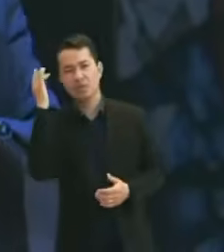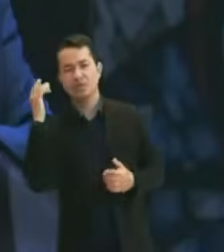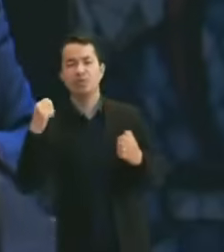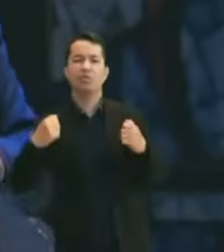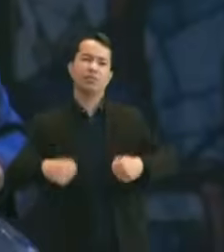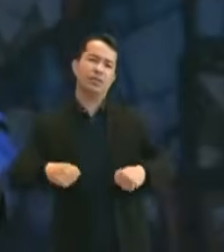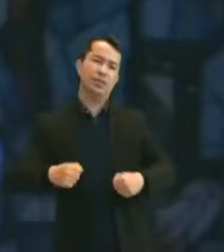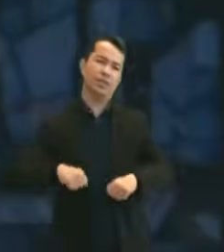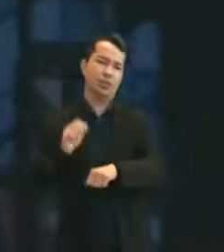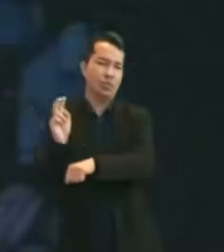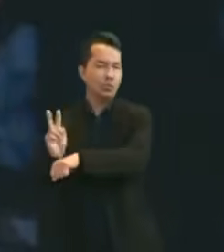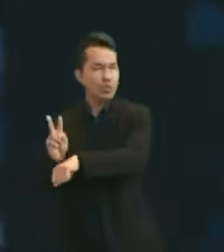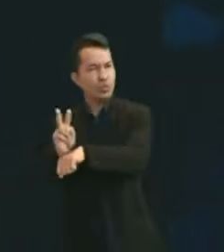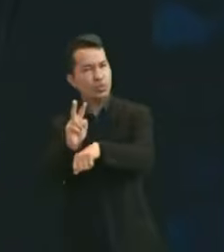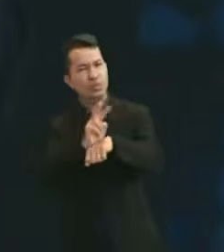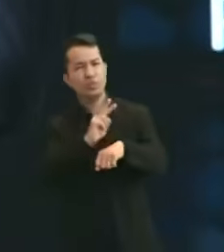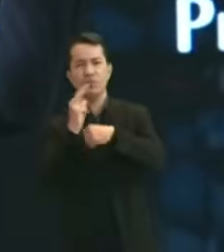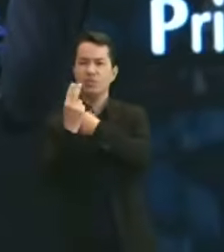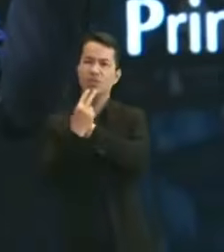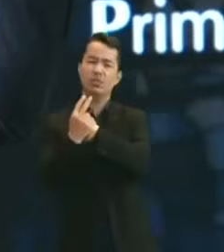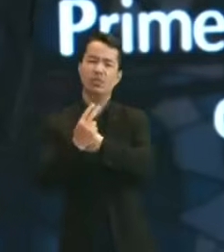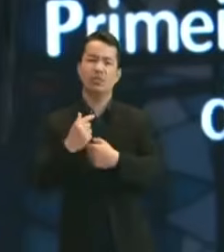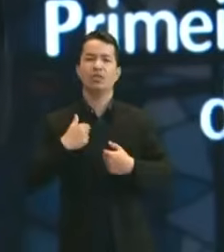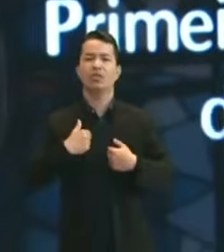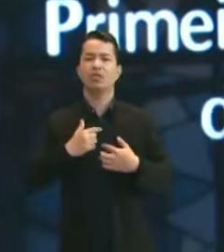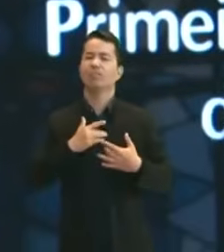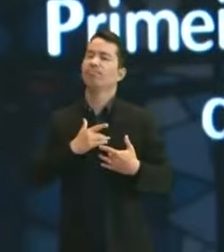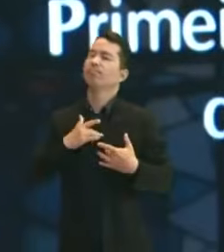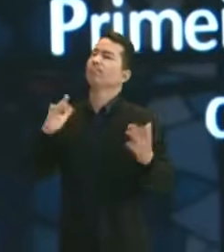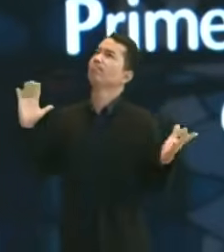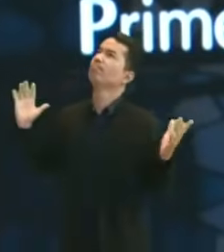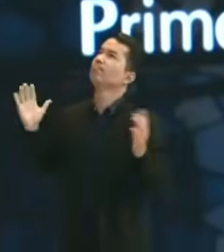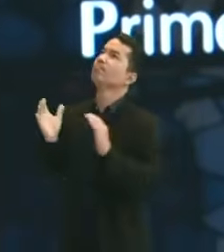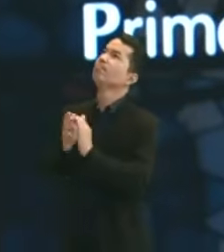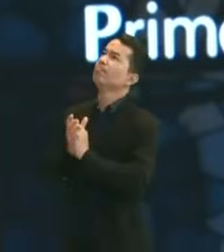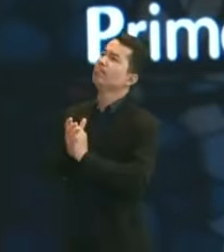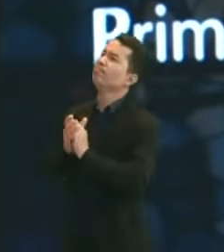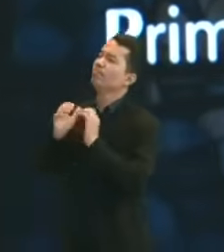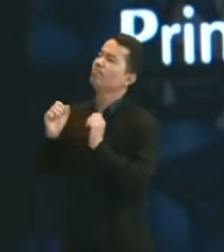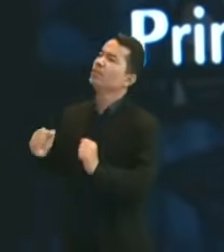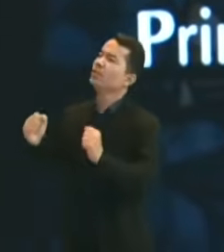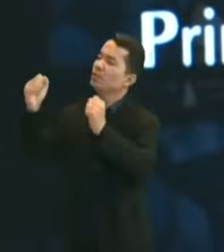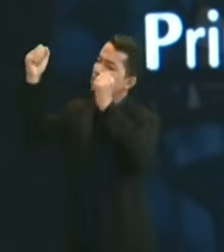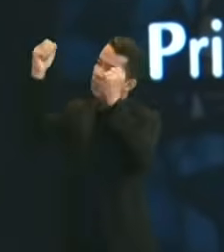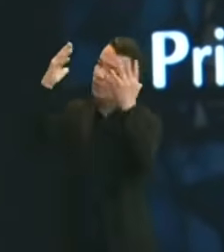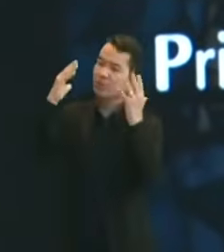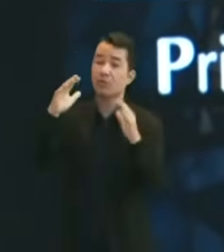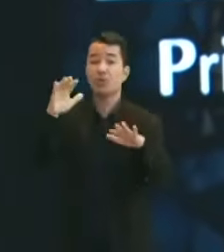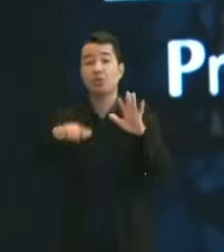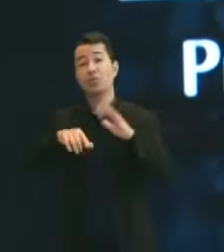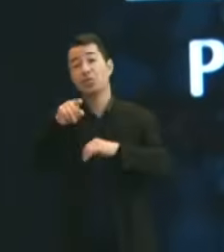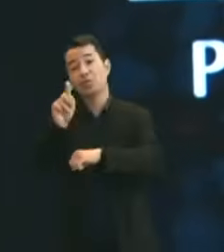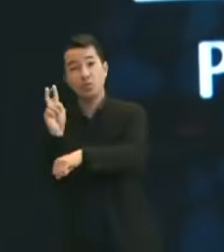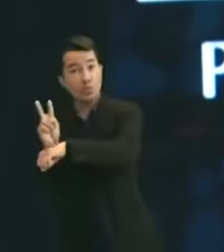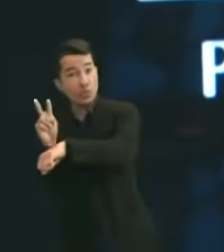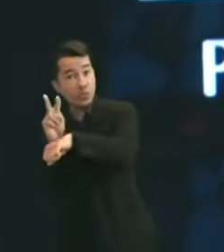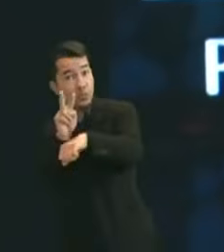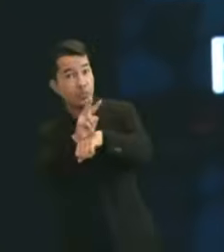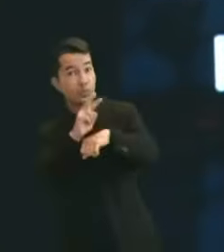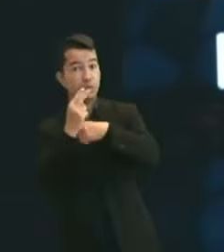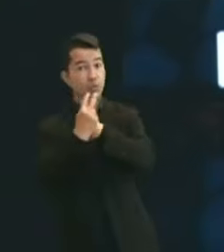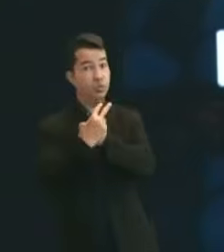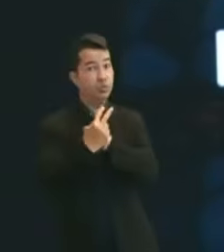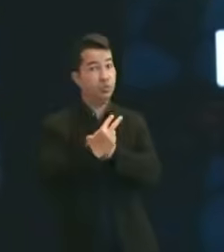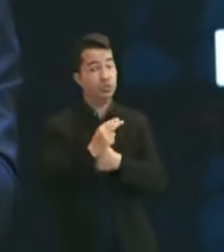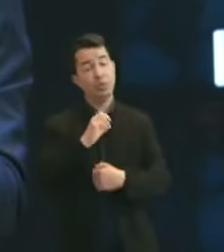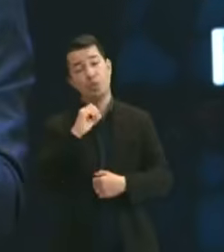precisam desse cuidado. Eis-me aqui, Senhor. Seja para acompanhar um novo convertido, seja para acompanhar um irmão que precisa continuar caminhando na fé e